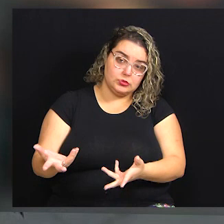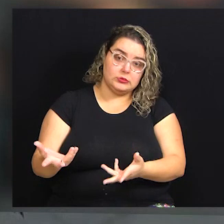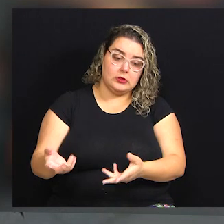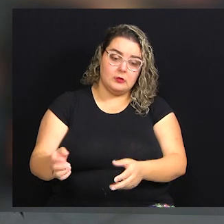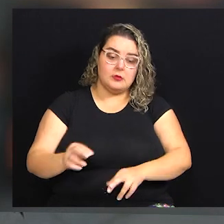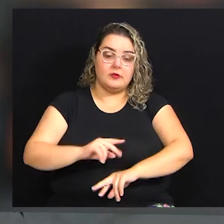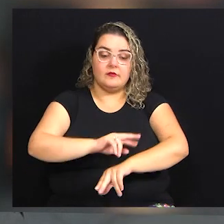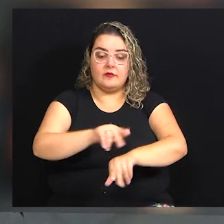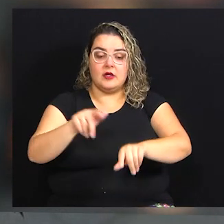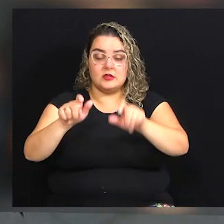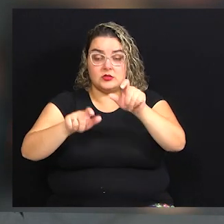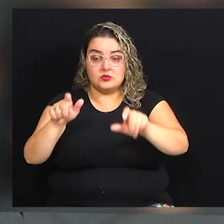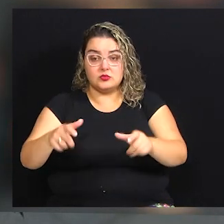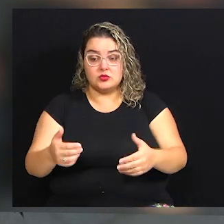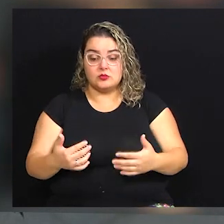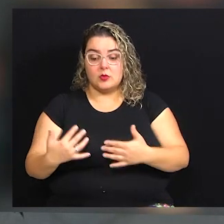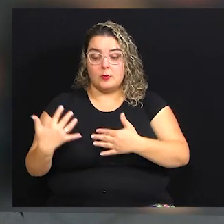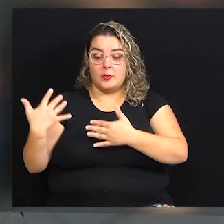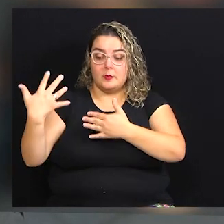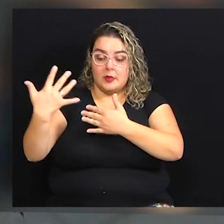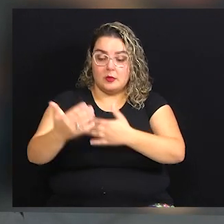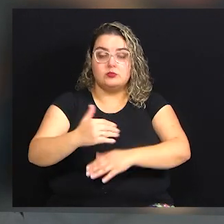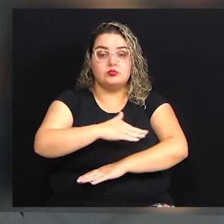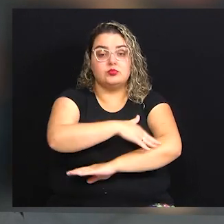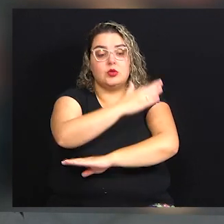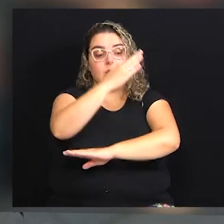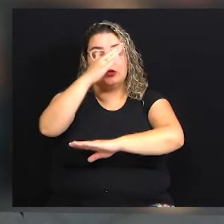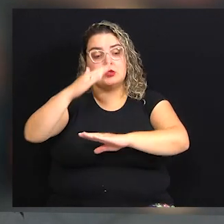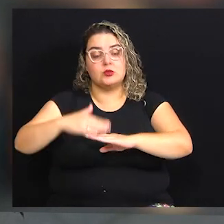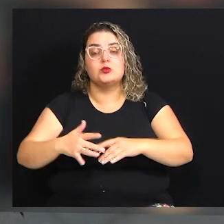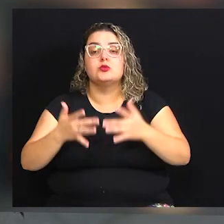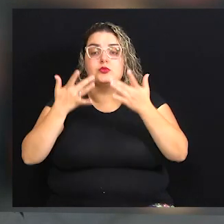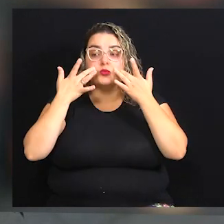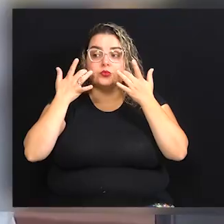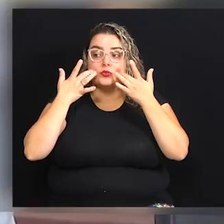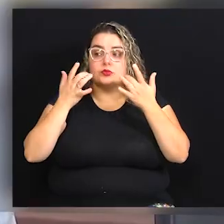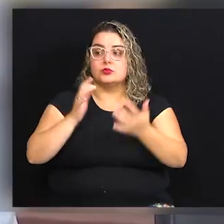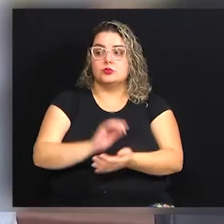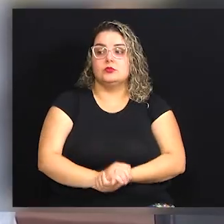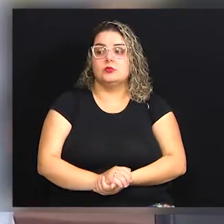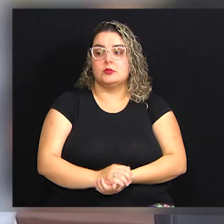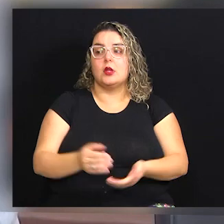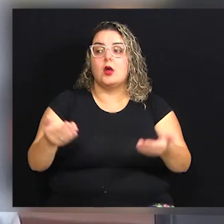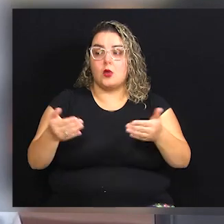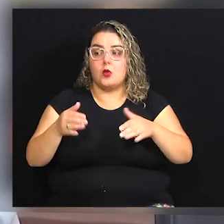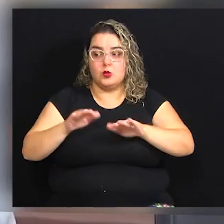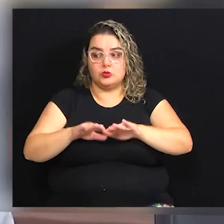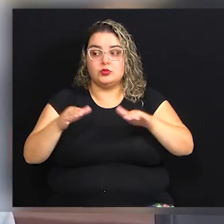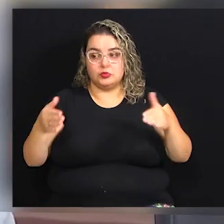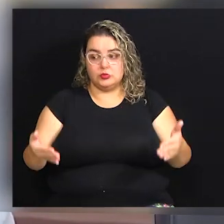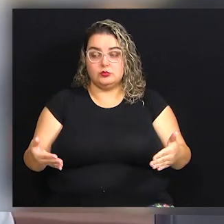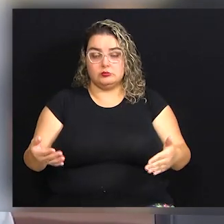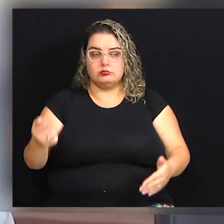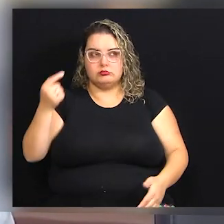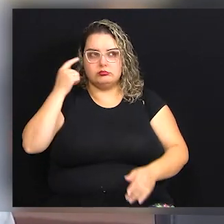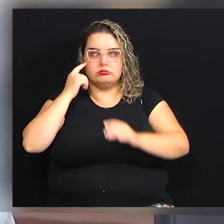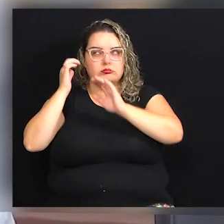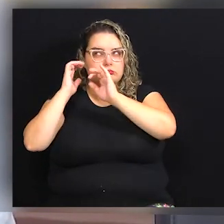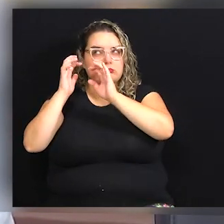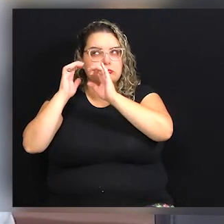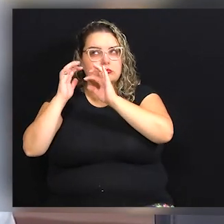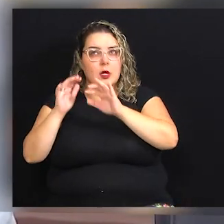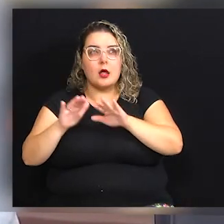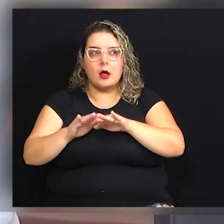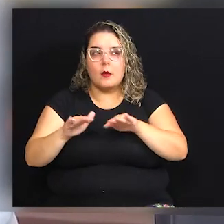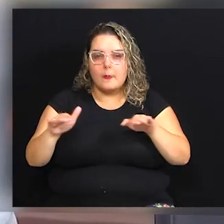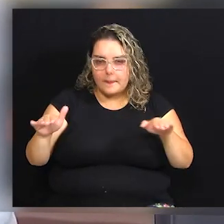que reuniu diversas pessoas durante toda a manhã no Teatro Bento Quirino. Estar aqui nessa mesa, eu fico pensando que